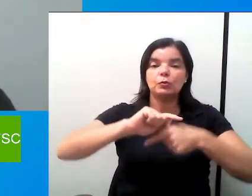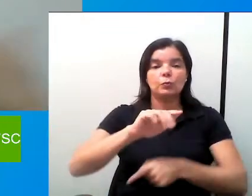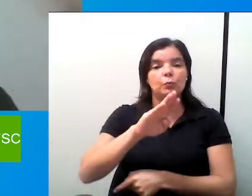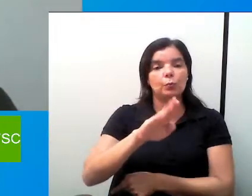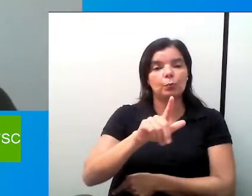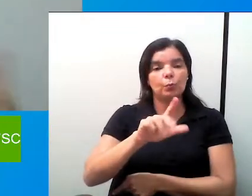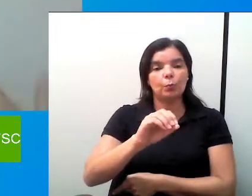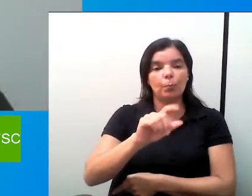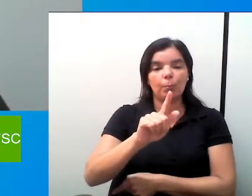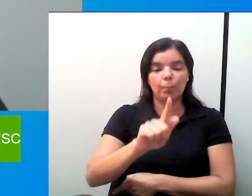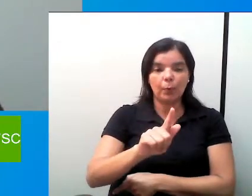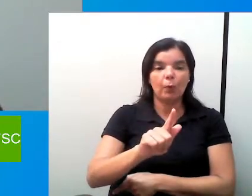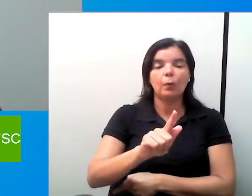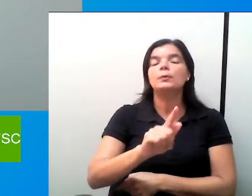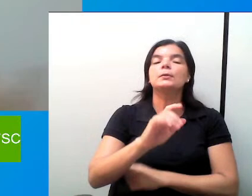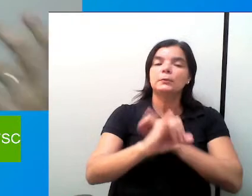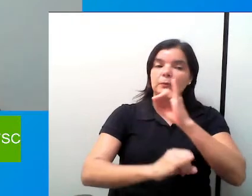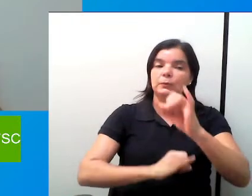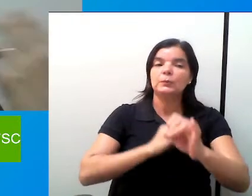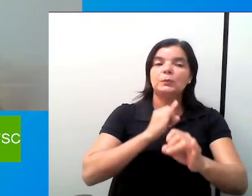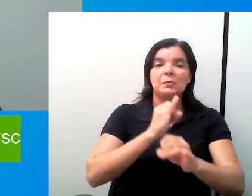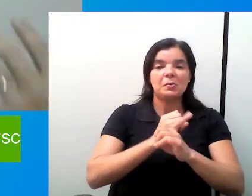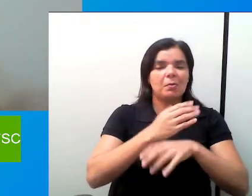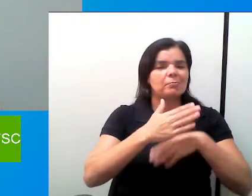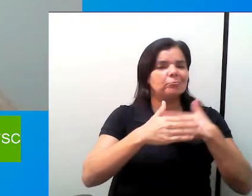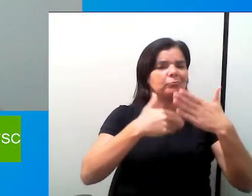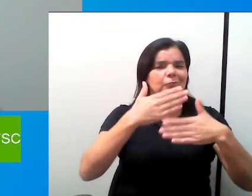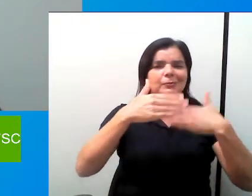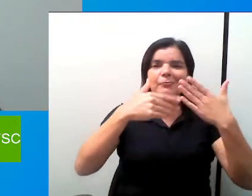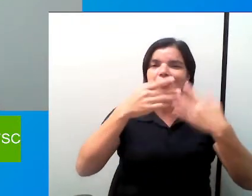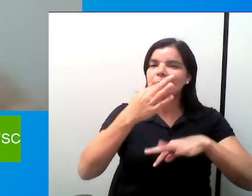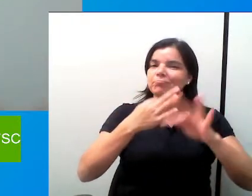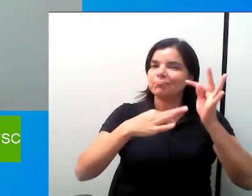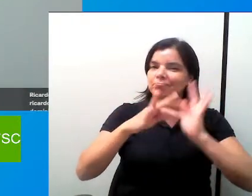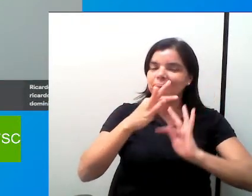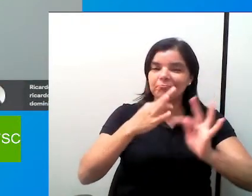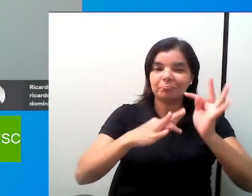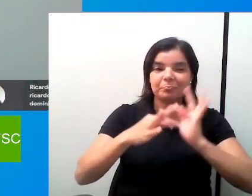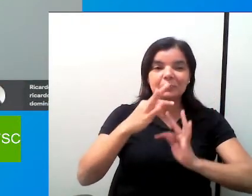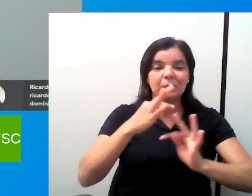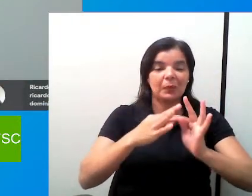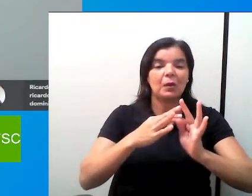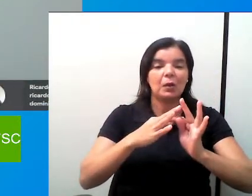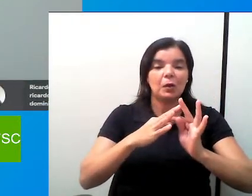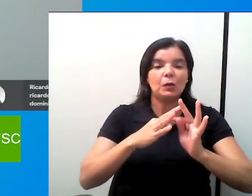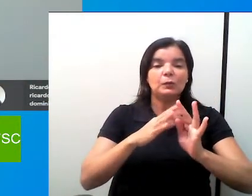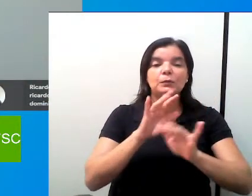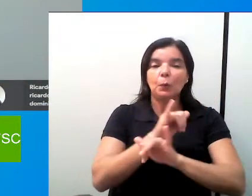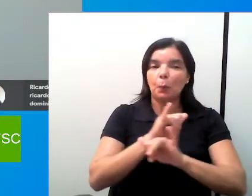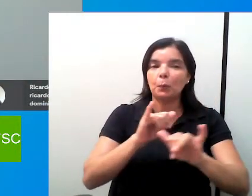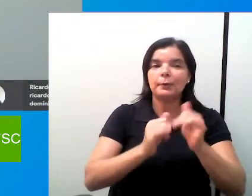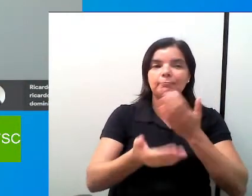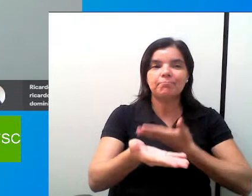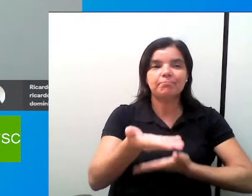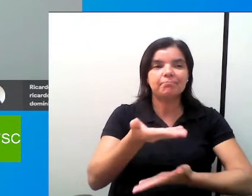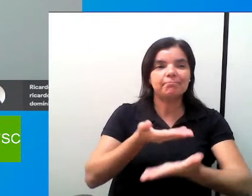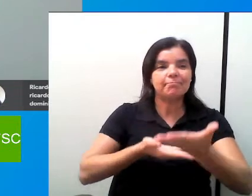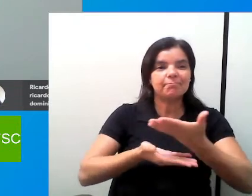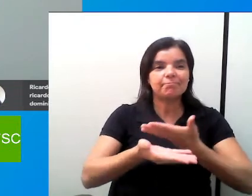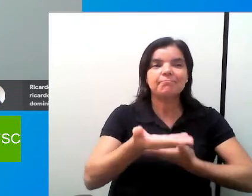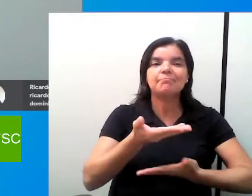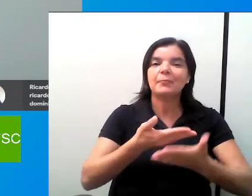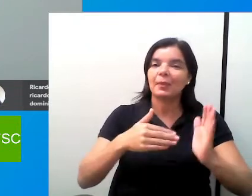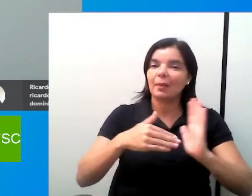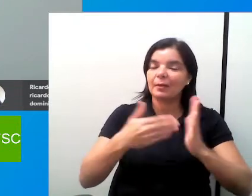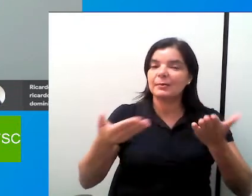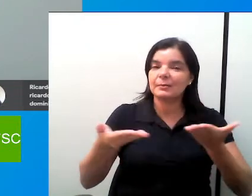eles escolheram alguns produtores, eles desenvolveram tecnologias e trocam informações com esses produtores até